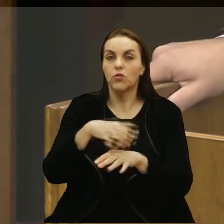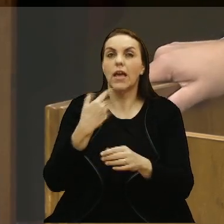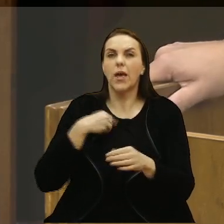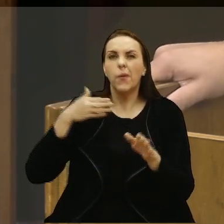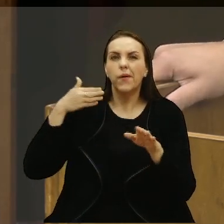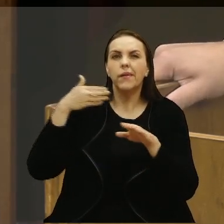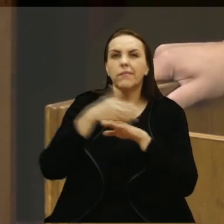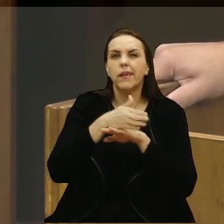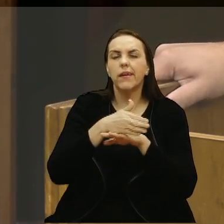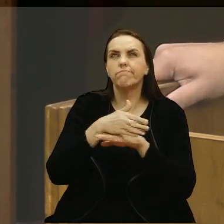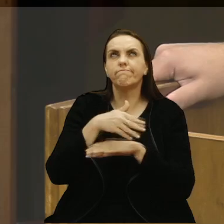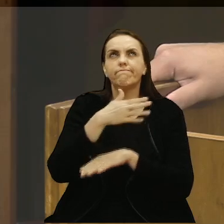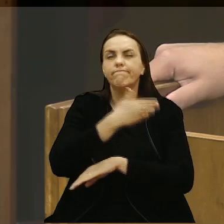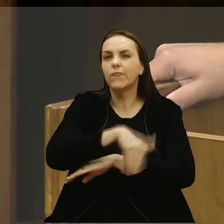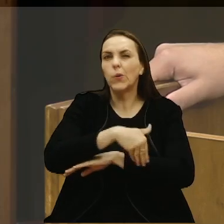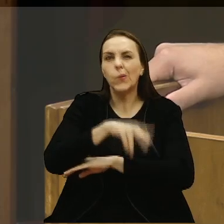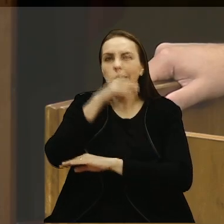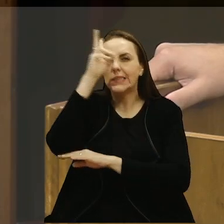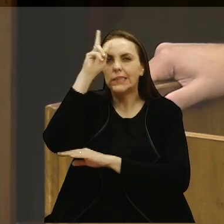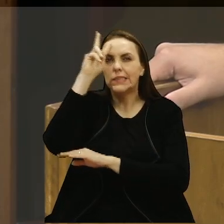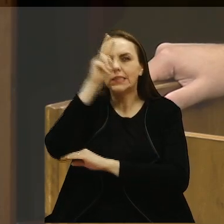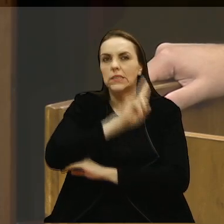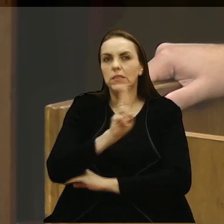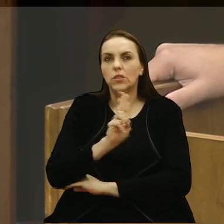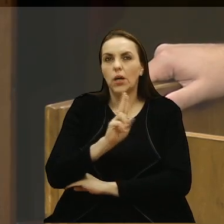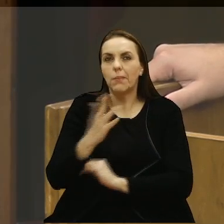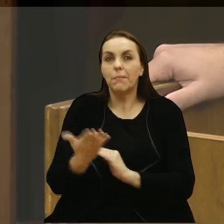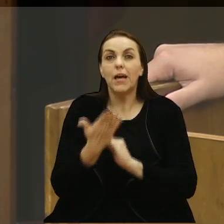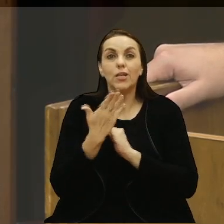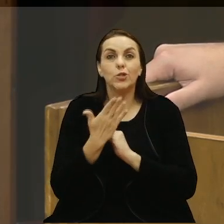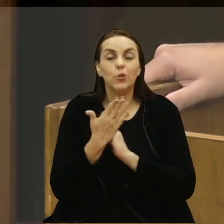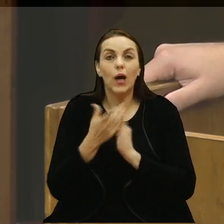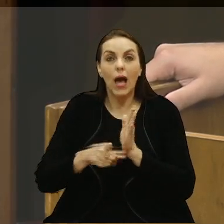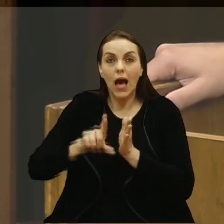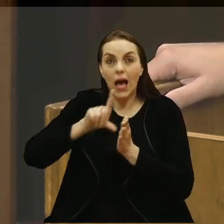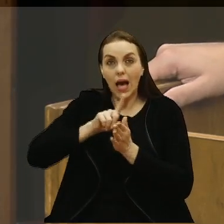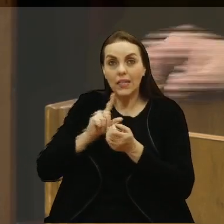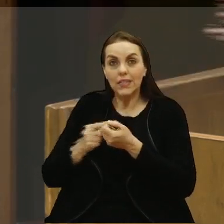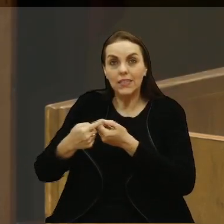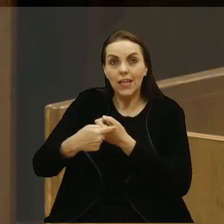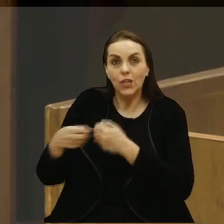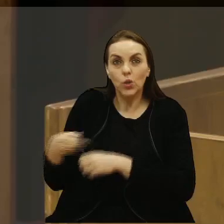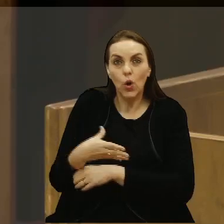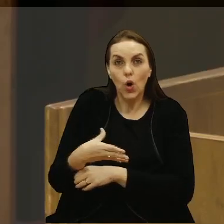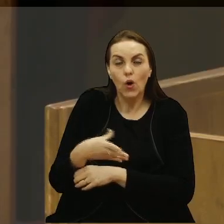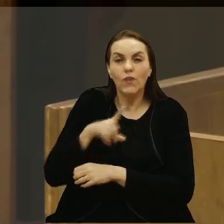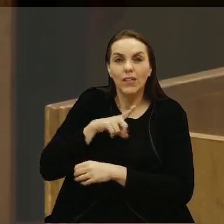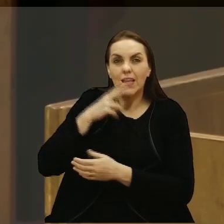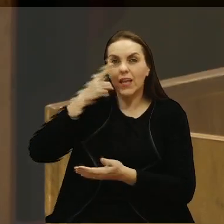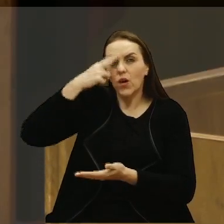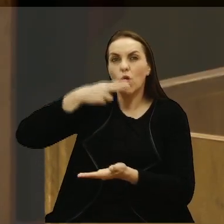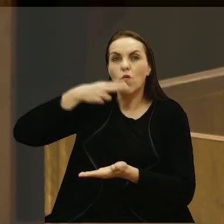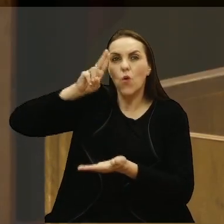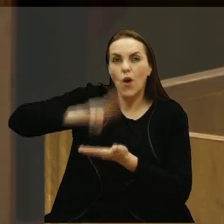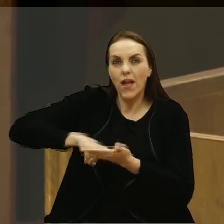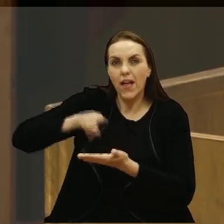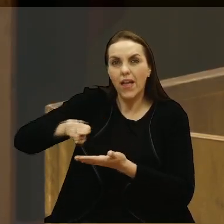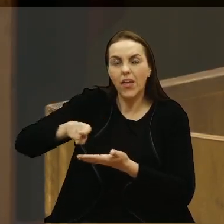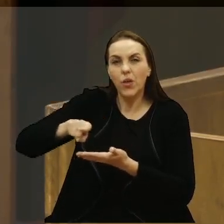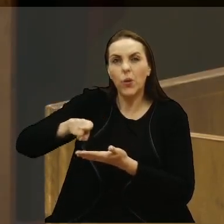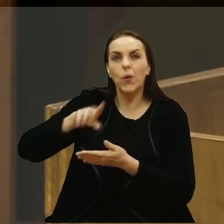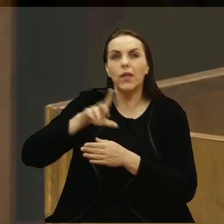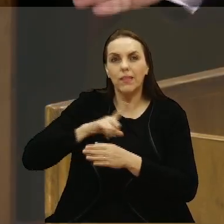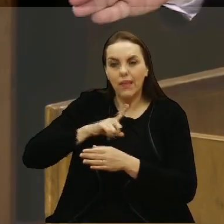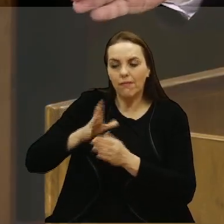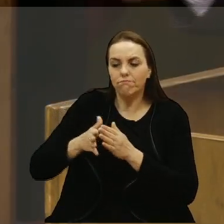nome da rua, me ajudem. Antes da entrada do Cidade Nova tem os Correios, tem aquele posto da RS, tu entra à direita e tem os Correios